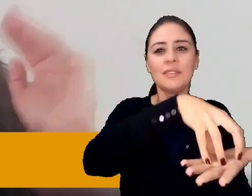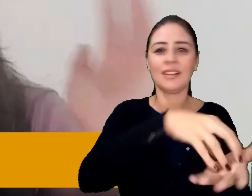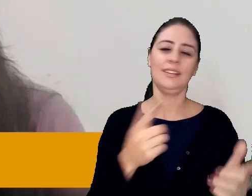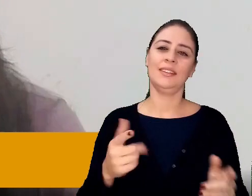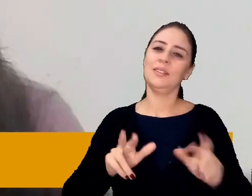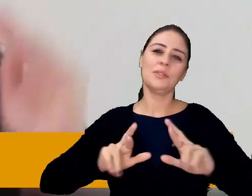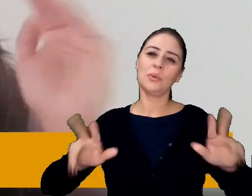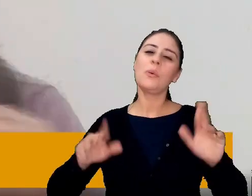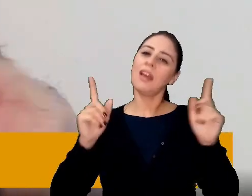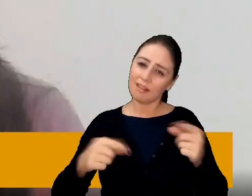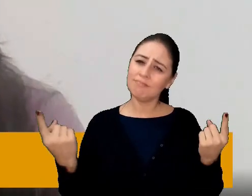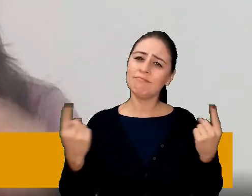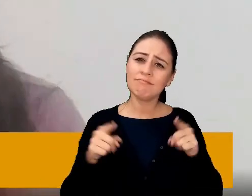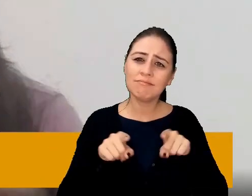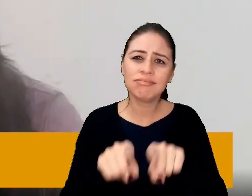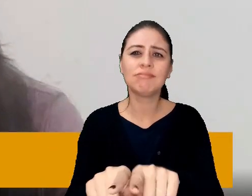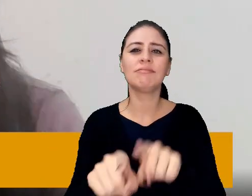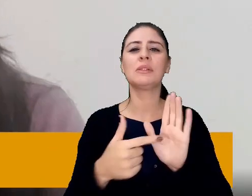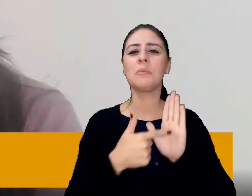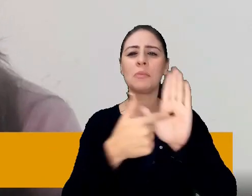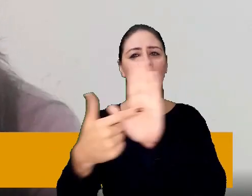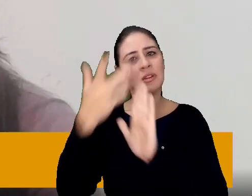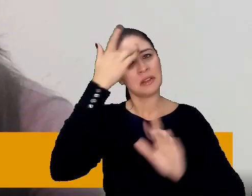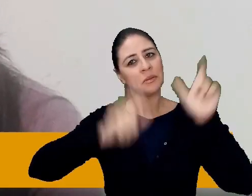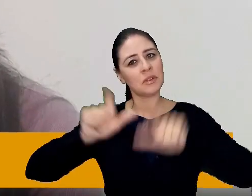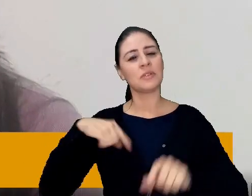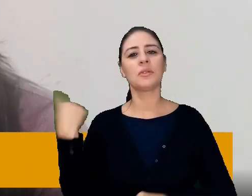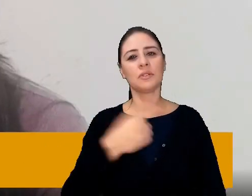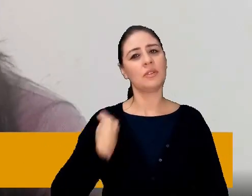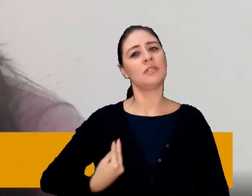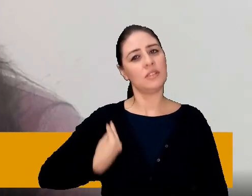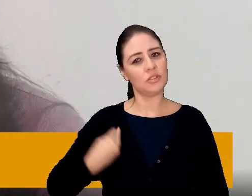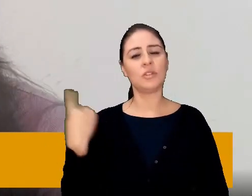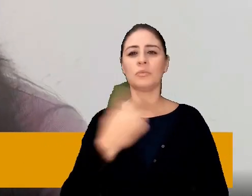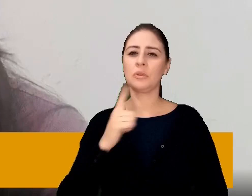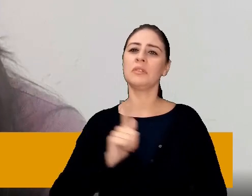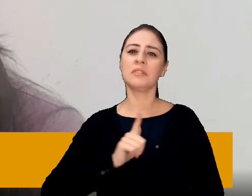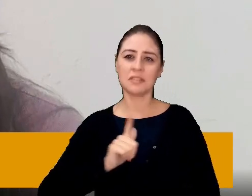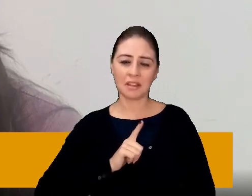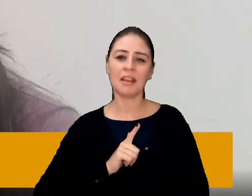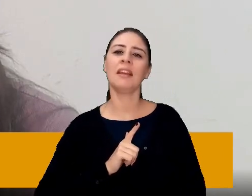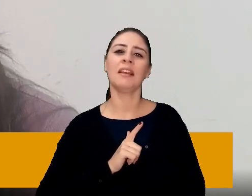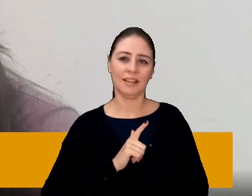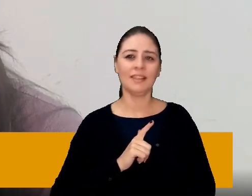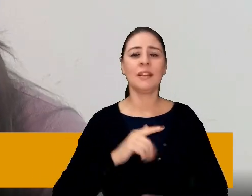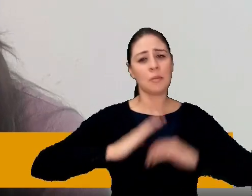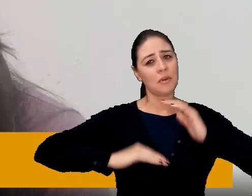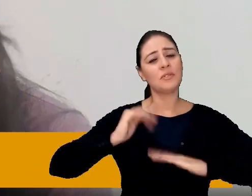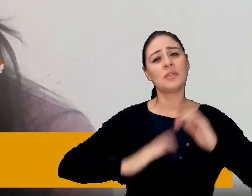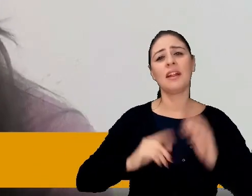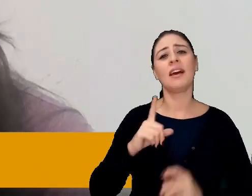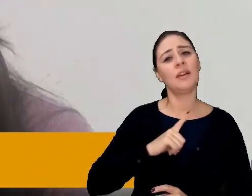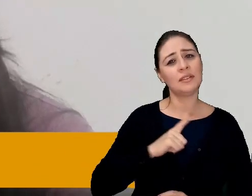cada conhecimento ele pode caminhar junto, sabe? E provar isso, mostrar isso para as pessoas, que a gente existe, que a gente